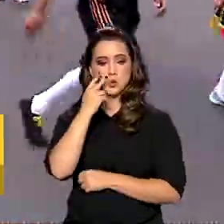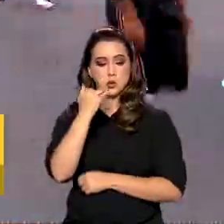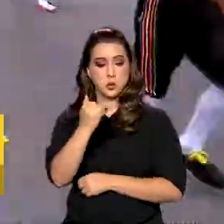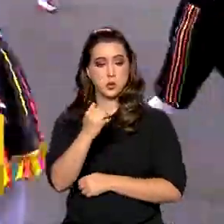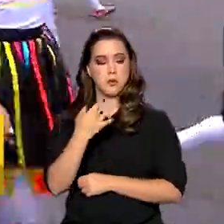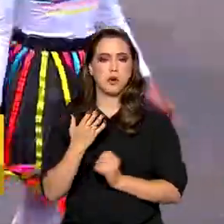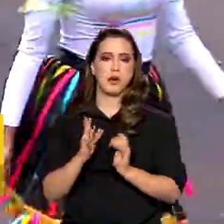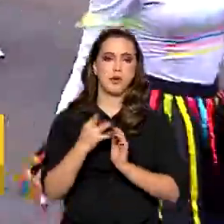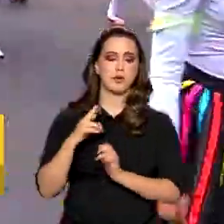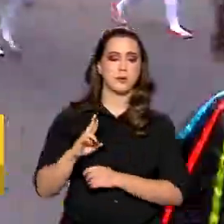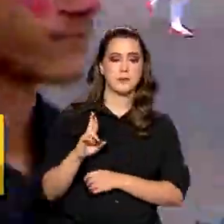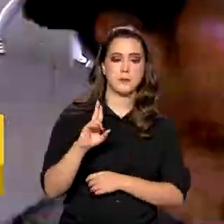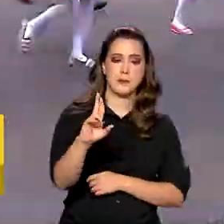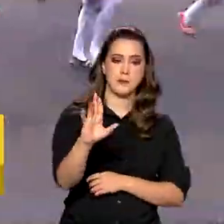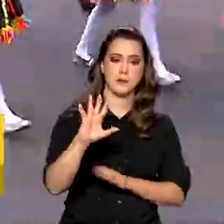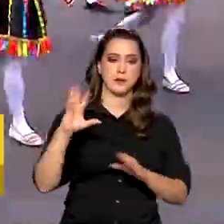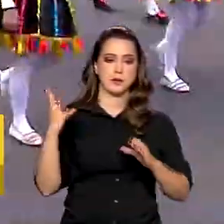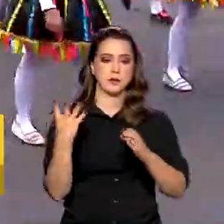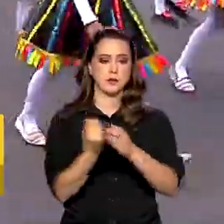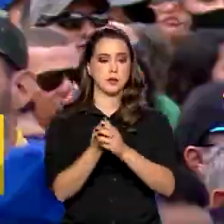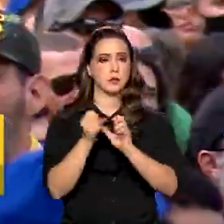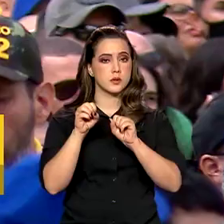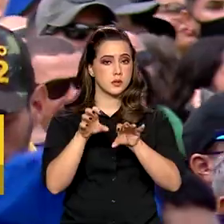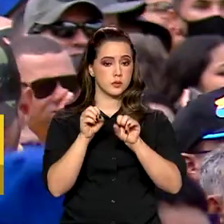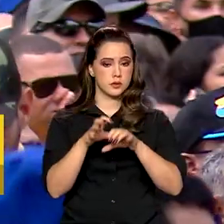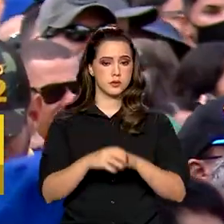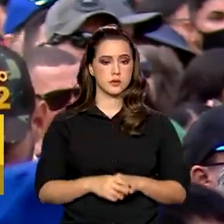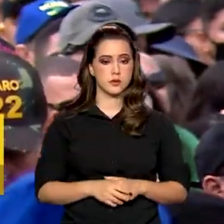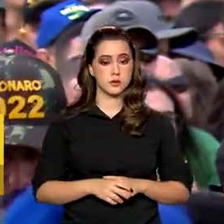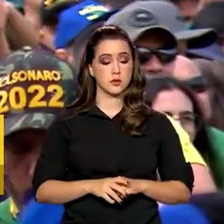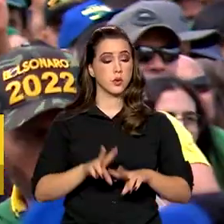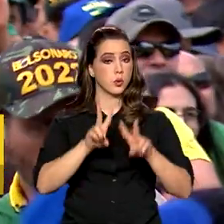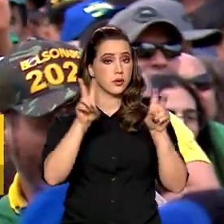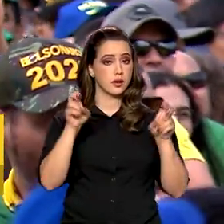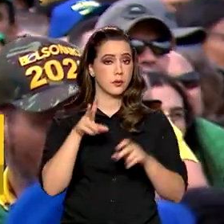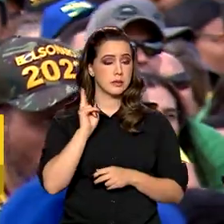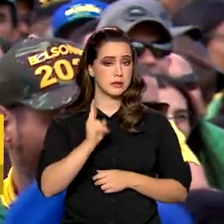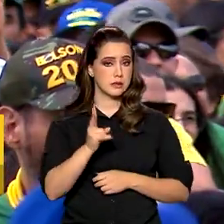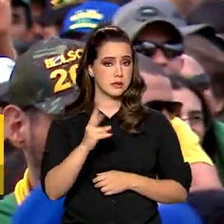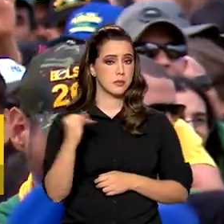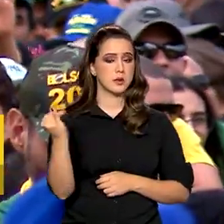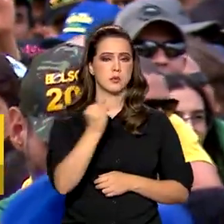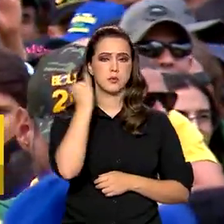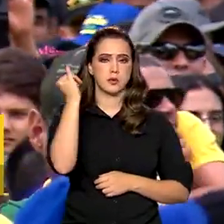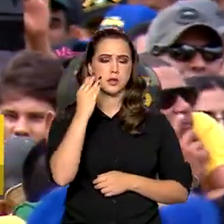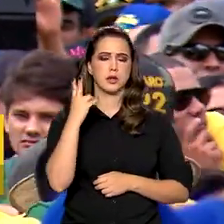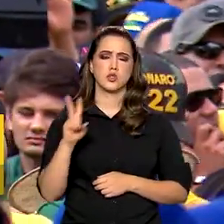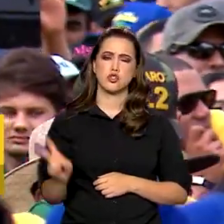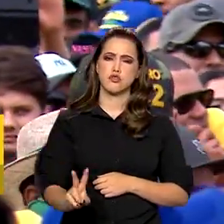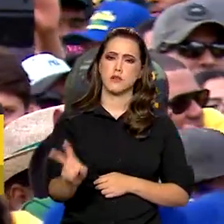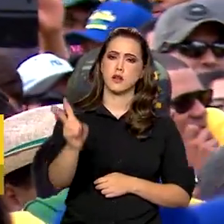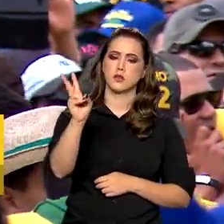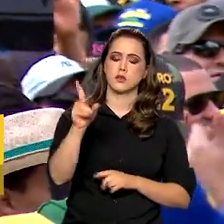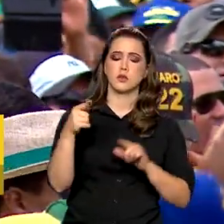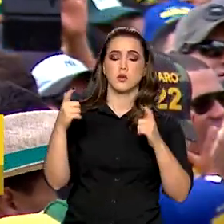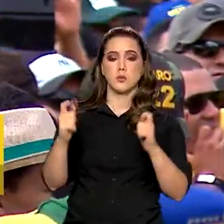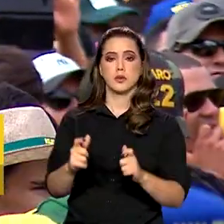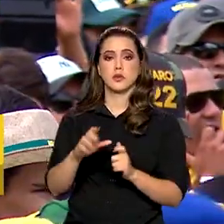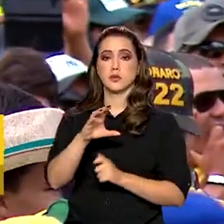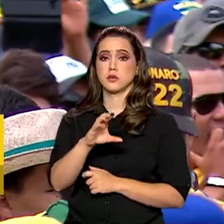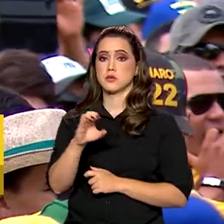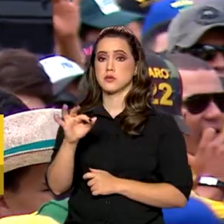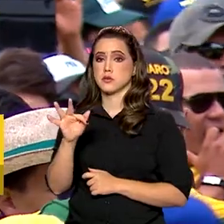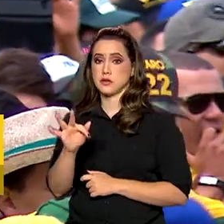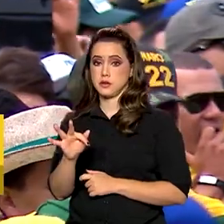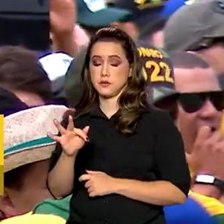Cleves, representam a inclusão educacional, uma causa constante e de muito valor para o Centro de Ensino